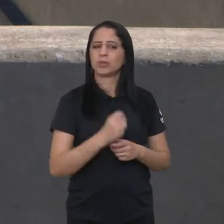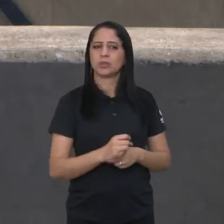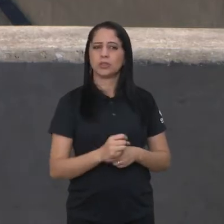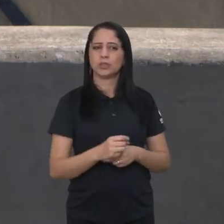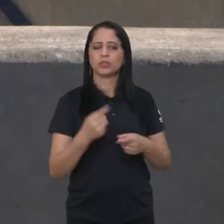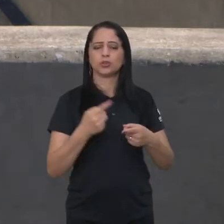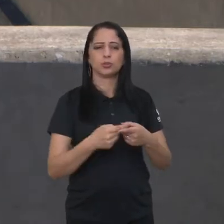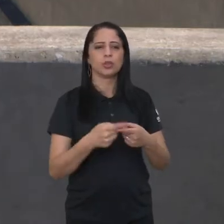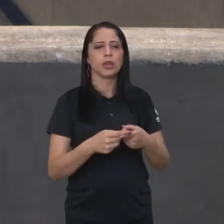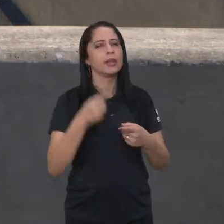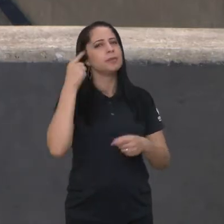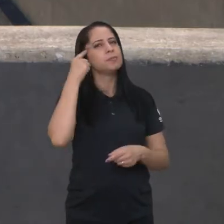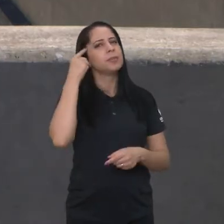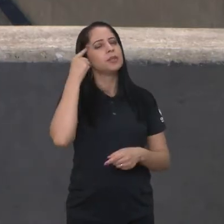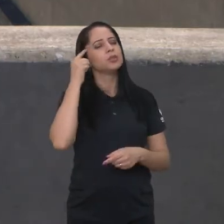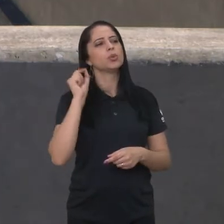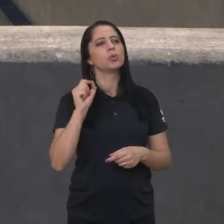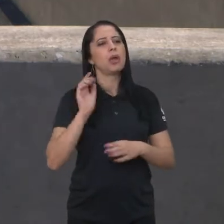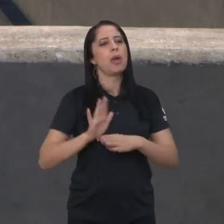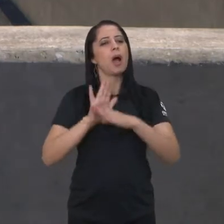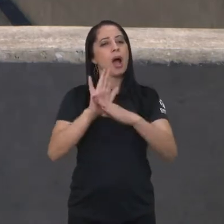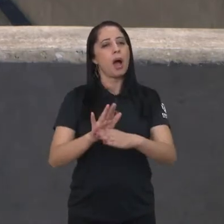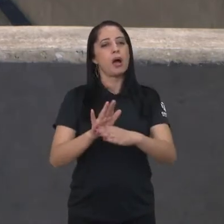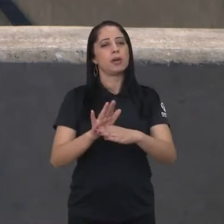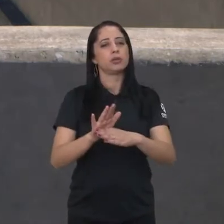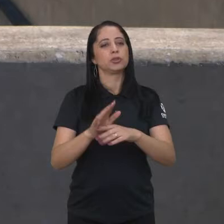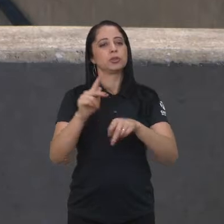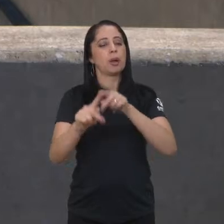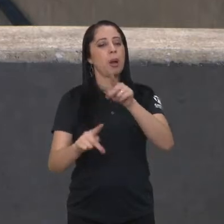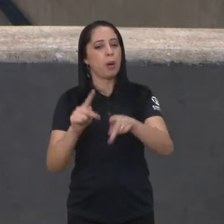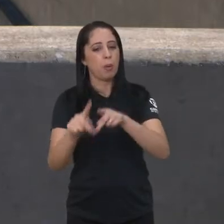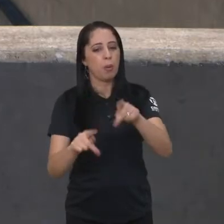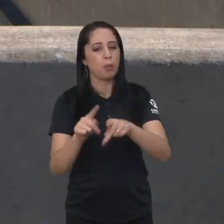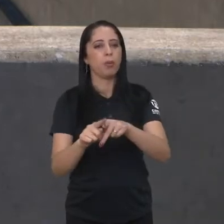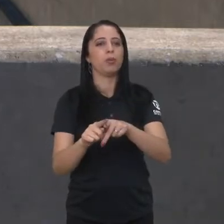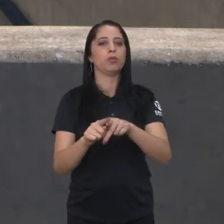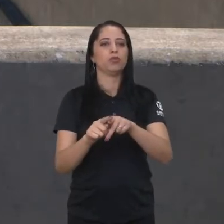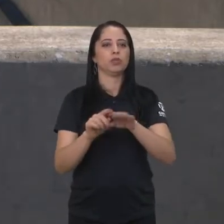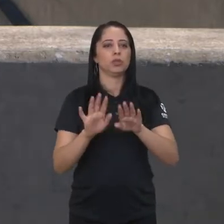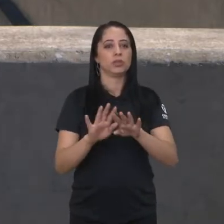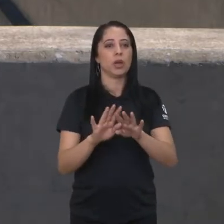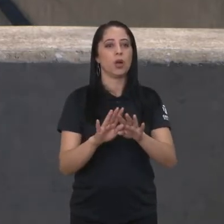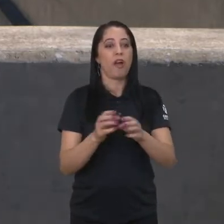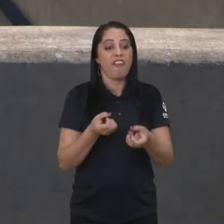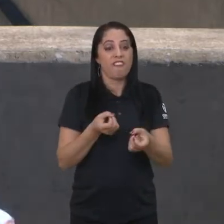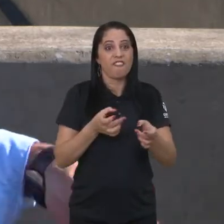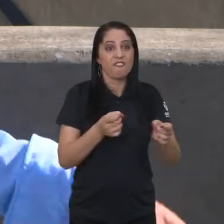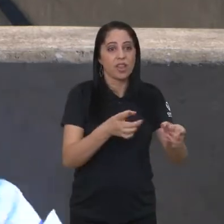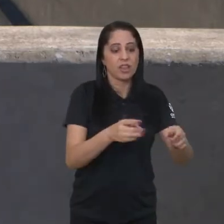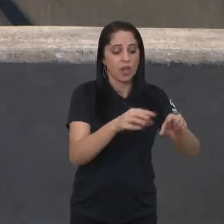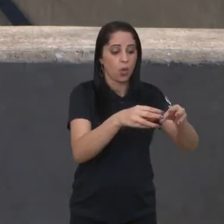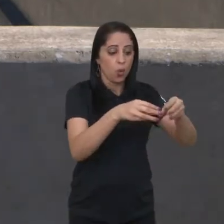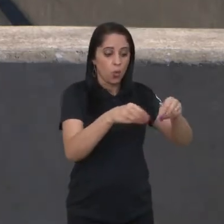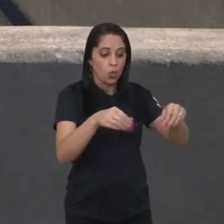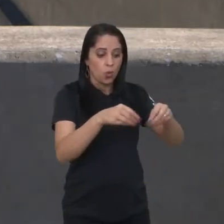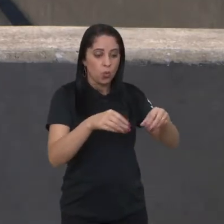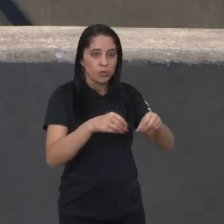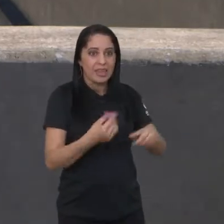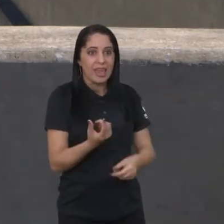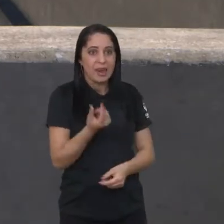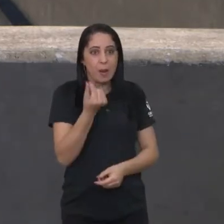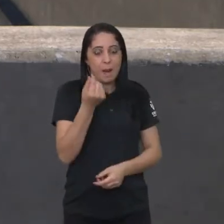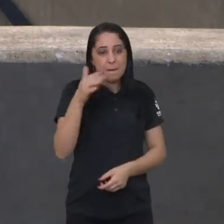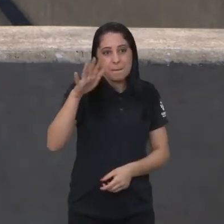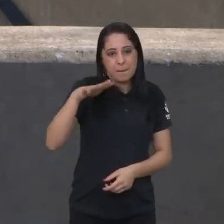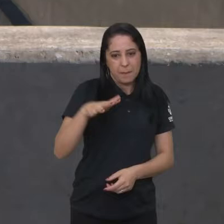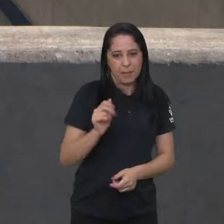loteamento do Novo Horizonte, ele pensou nos trabalhadores. Então, na época, ele fez os lotes bem mais baratos, lotes acessíveis para quem puder, para